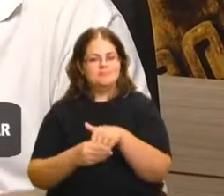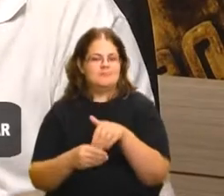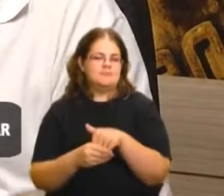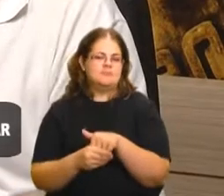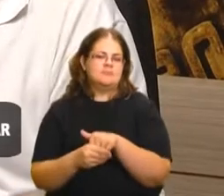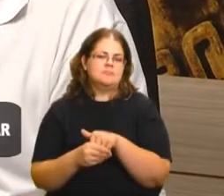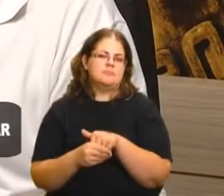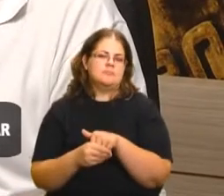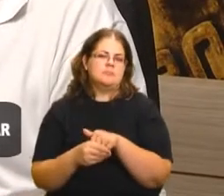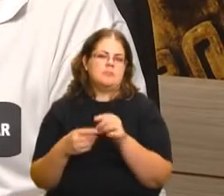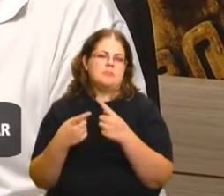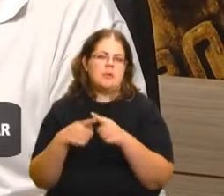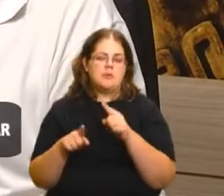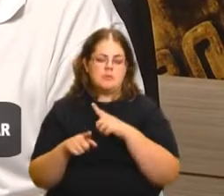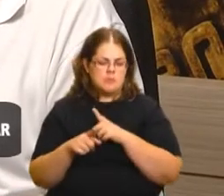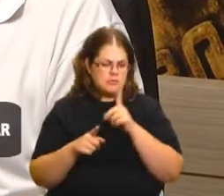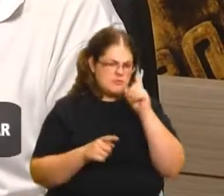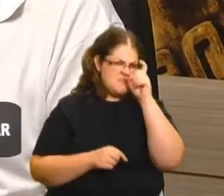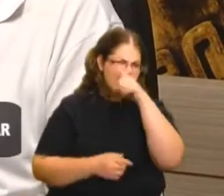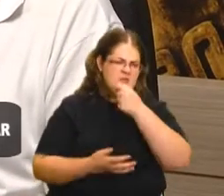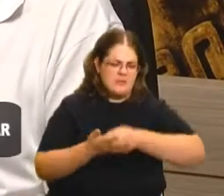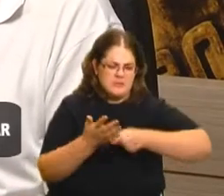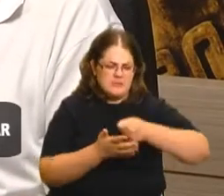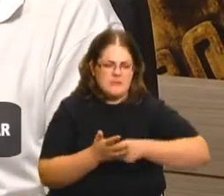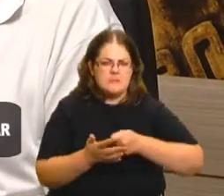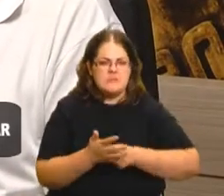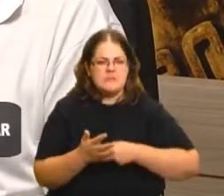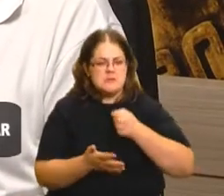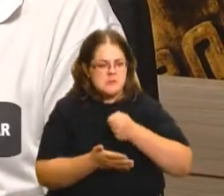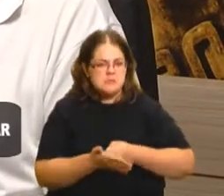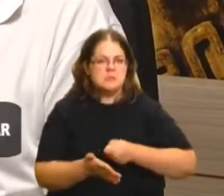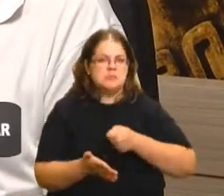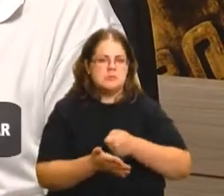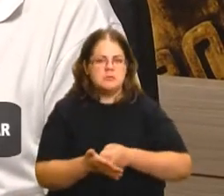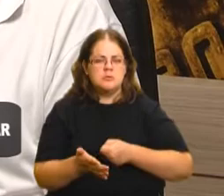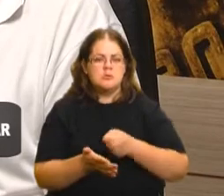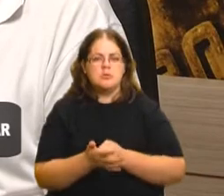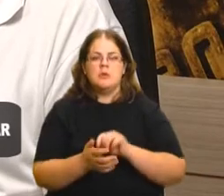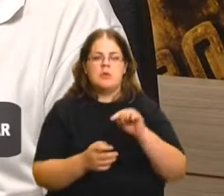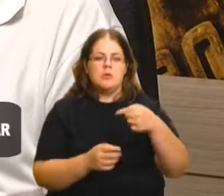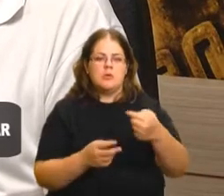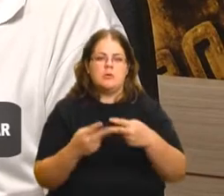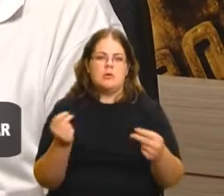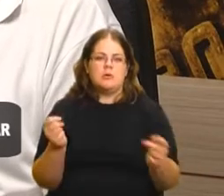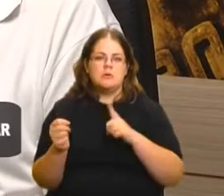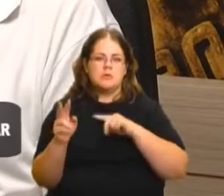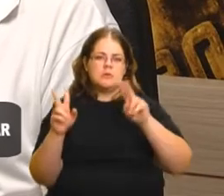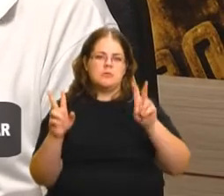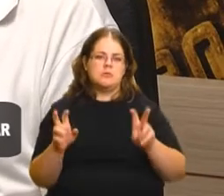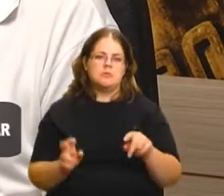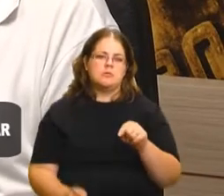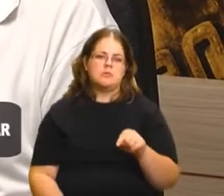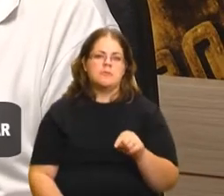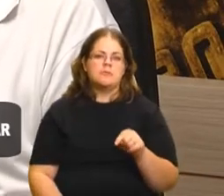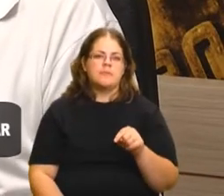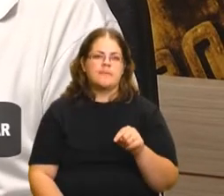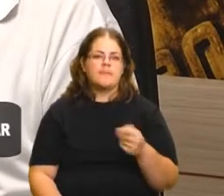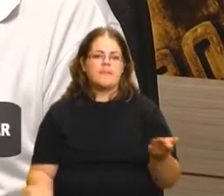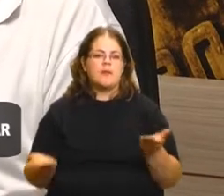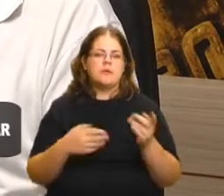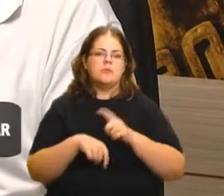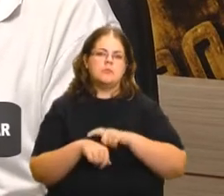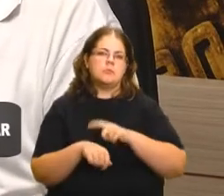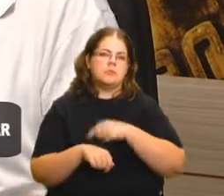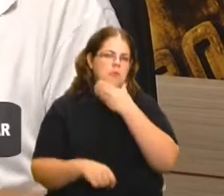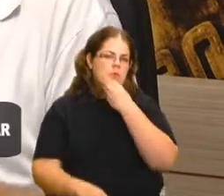eleição, mas a linha dura já não tem mais esse objetivo. Eles querem outra coisa, eles querem mais. Mas a